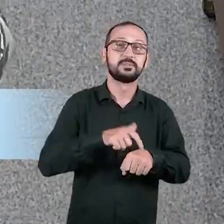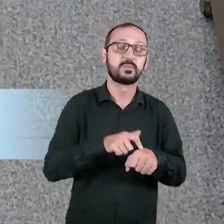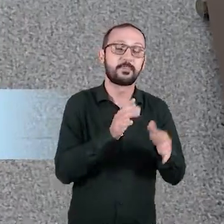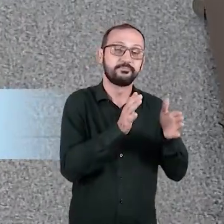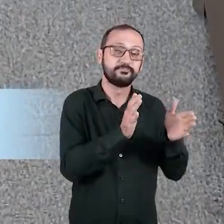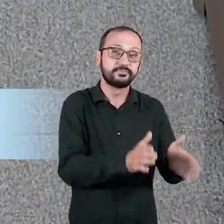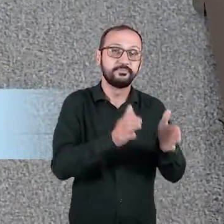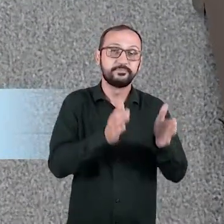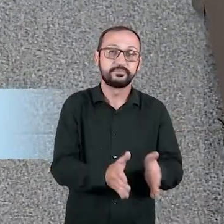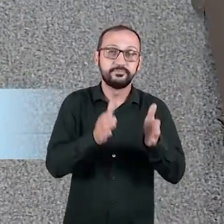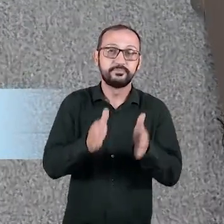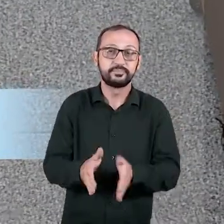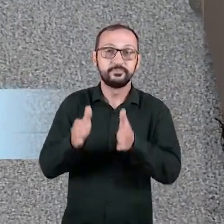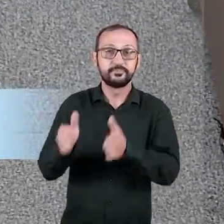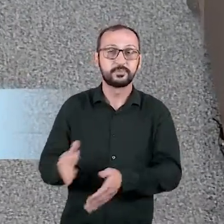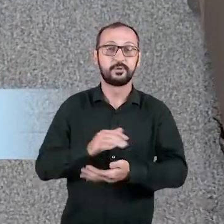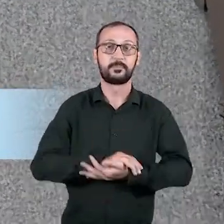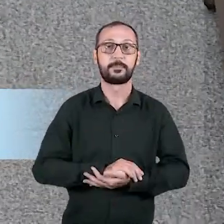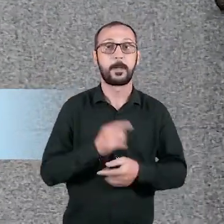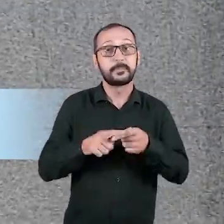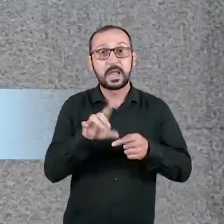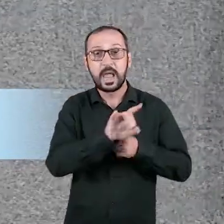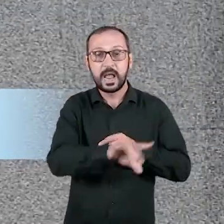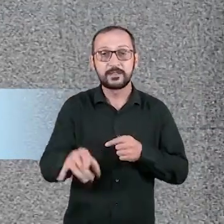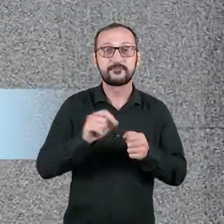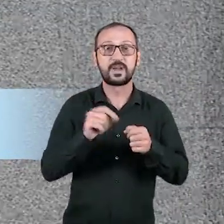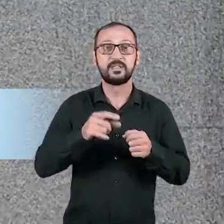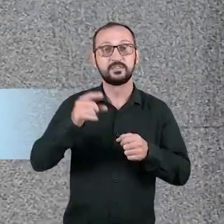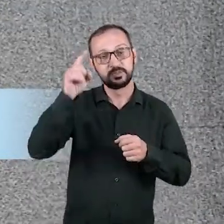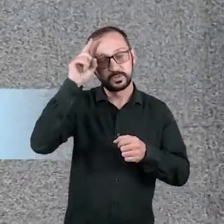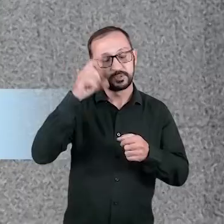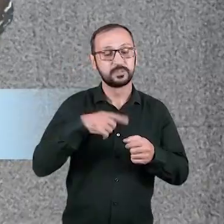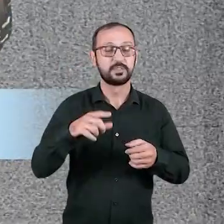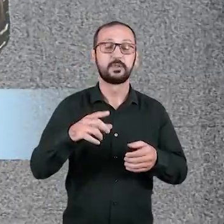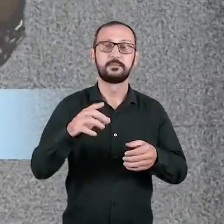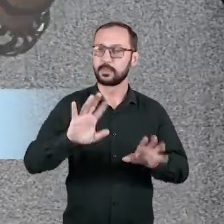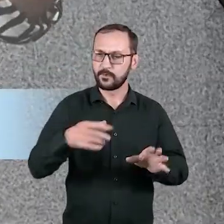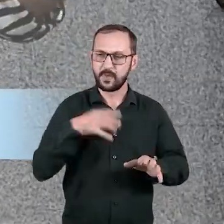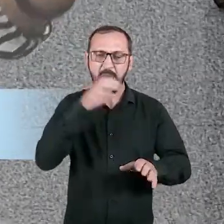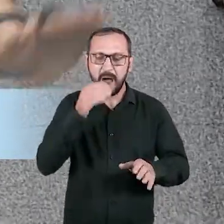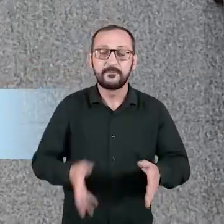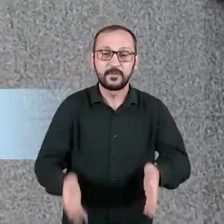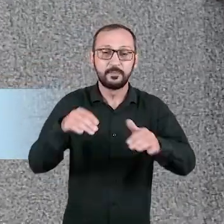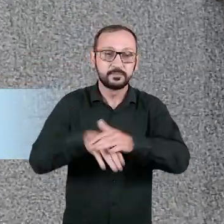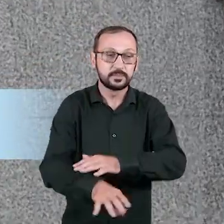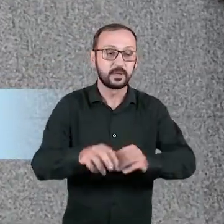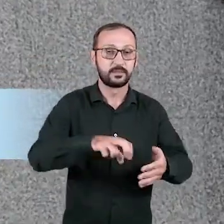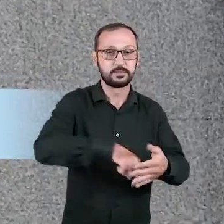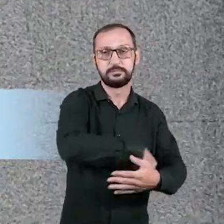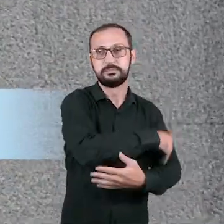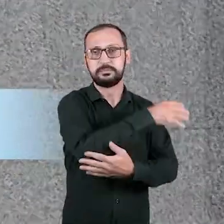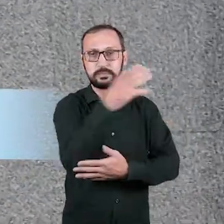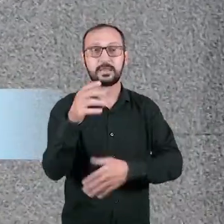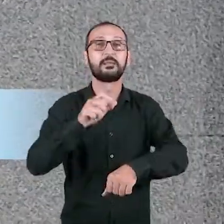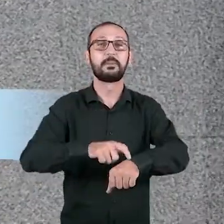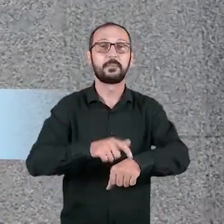de um ritual. Eu preciso. Por que faz todo aquele ritual de velório? Não, vamos enterrar logo. Não, o